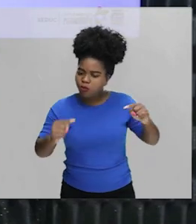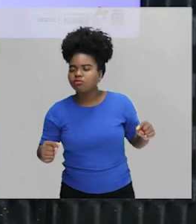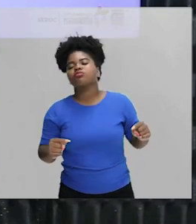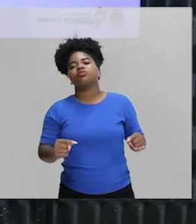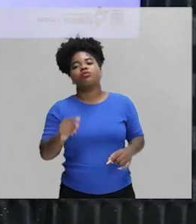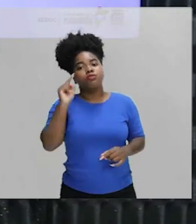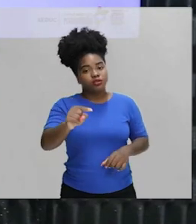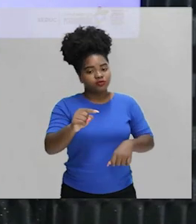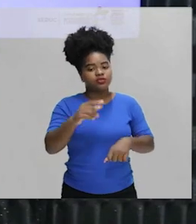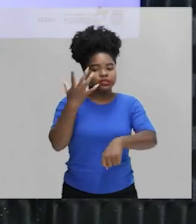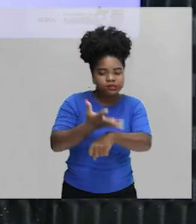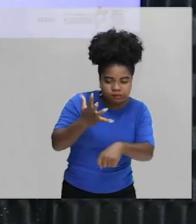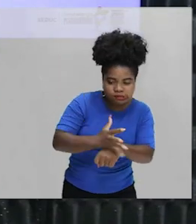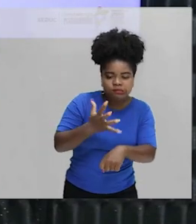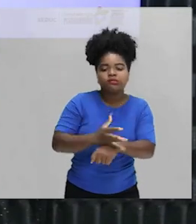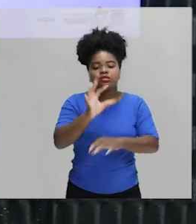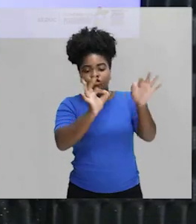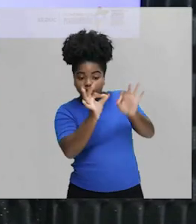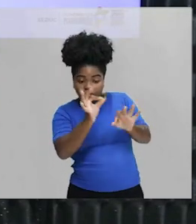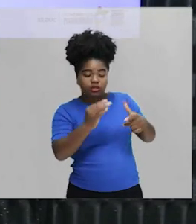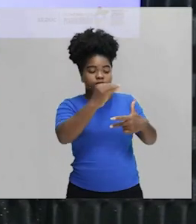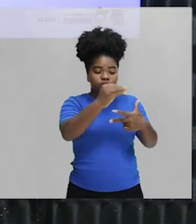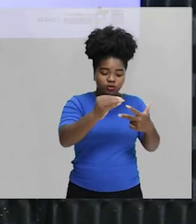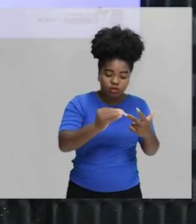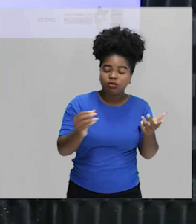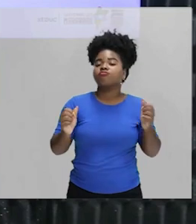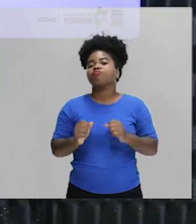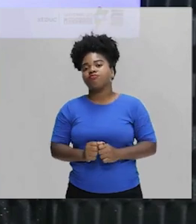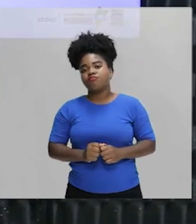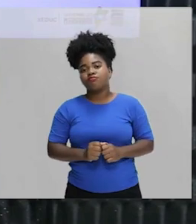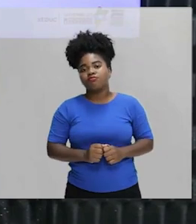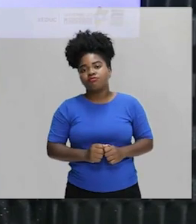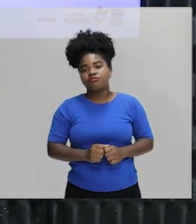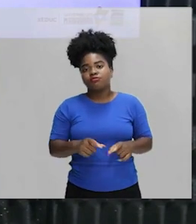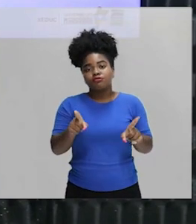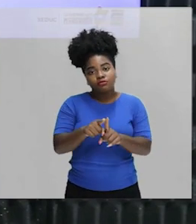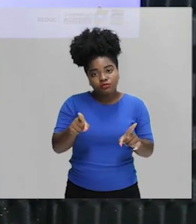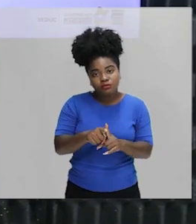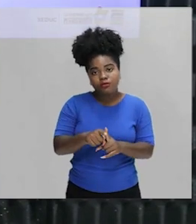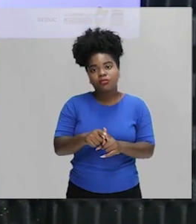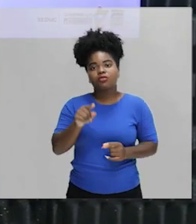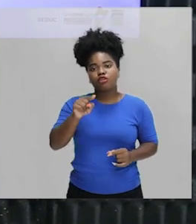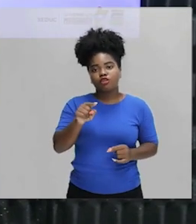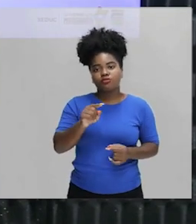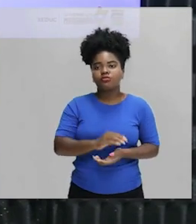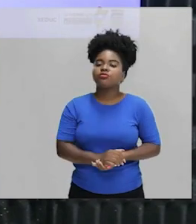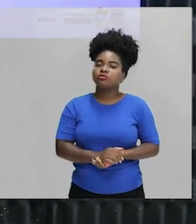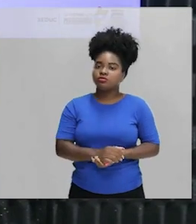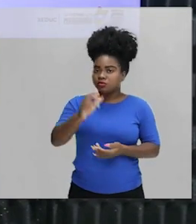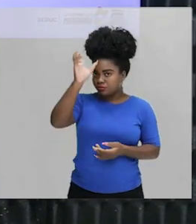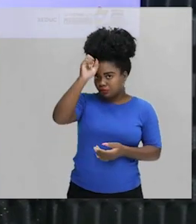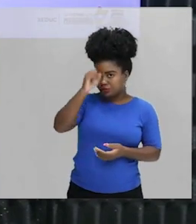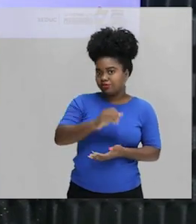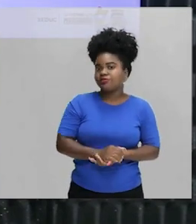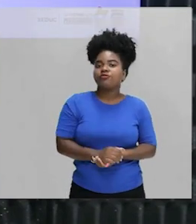para você se preparar para os vestibulares e para o Enem né certo Além disso que você também e aprender aí pra